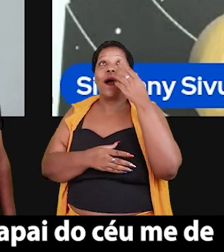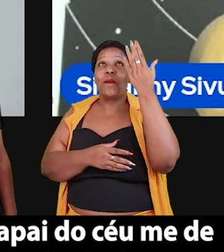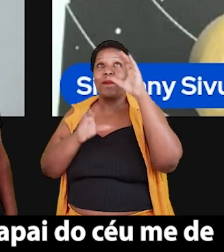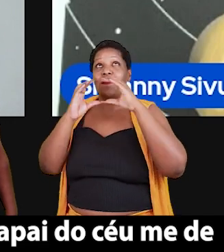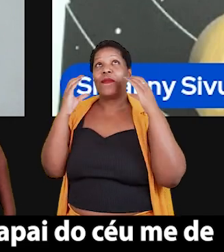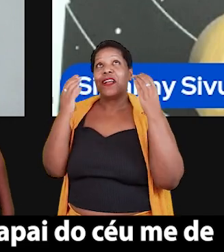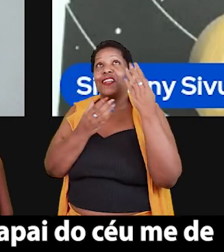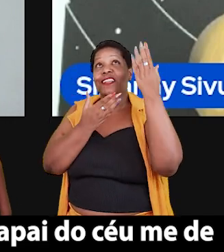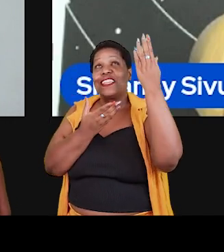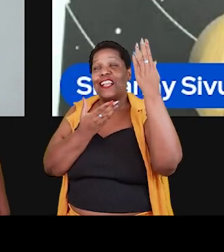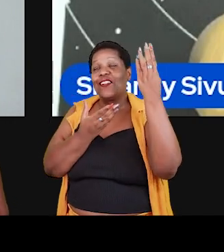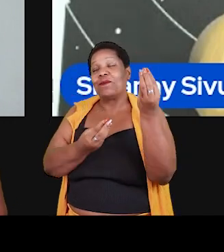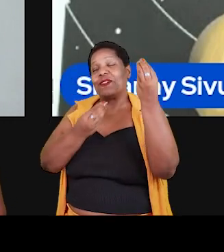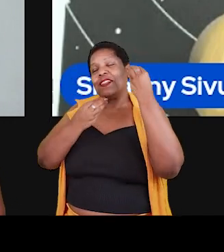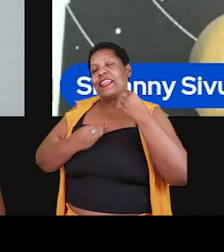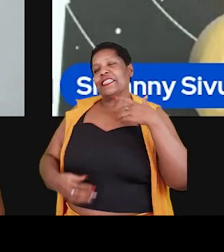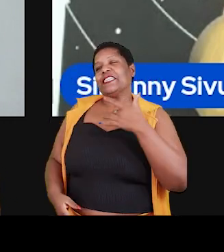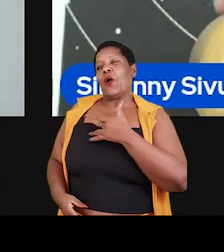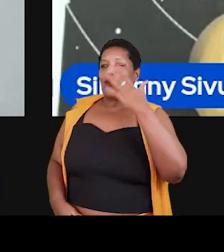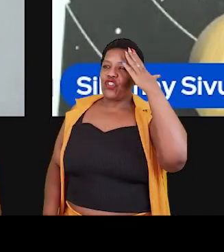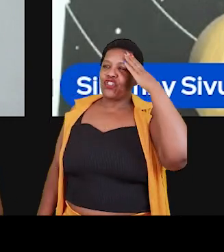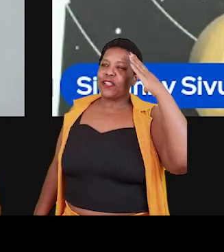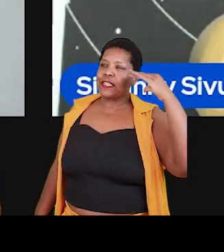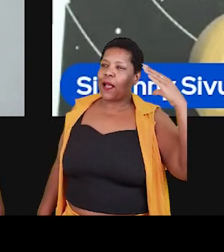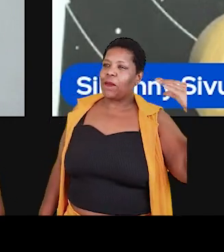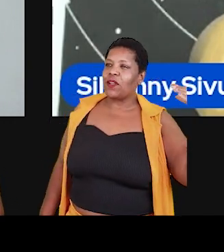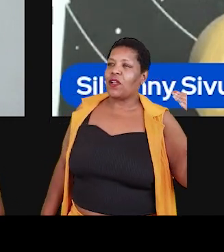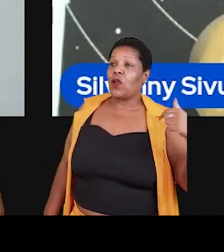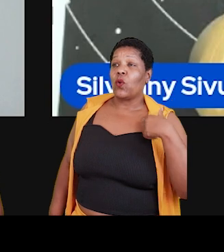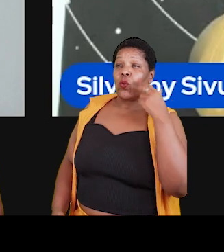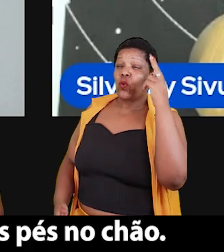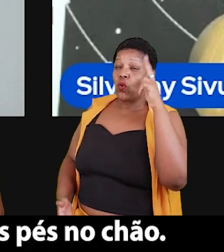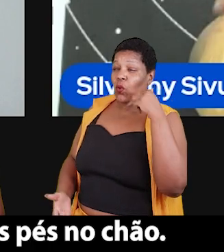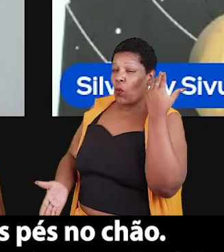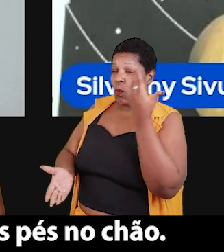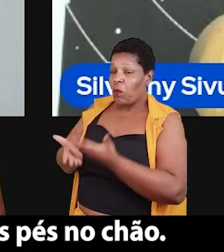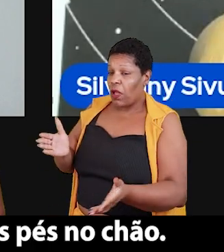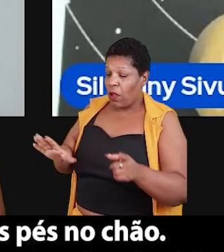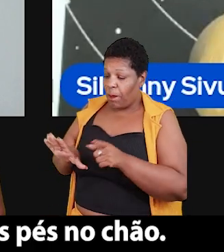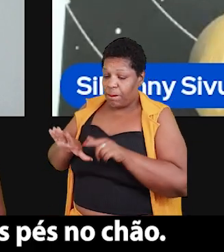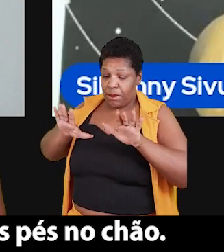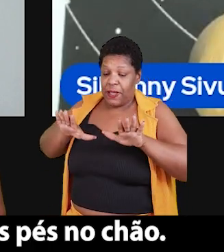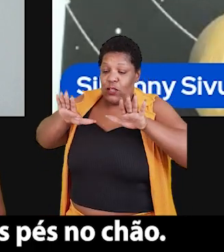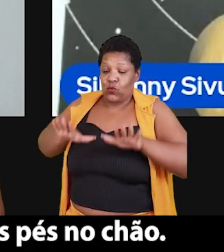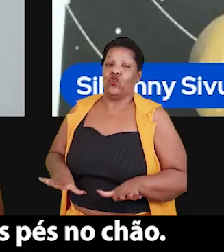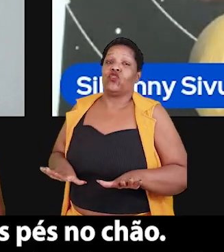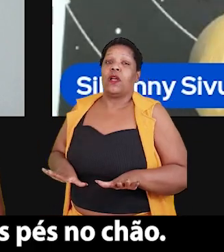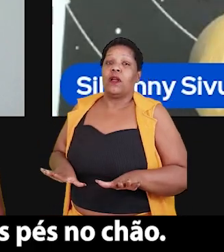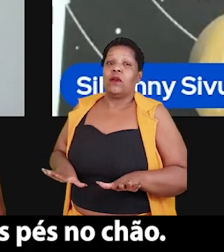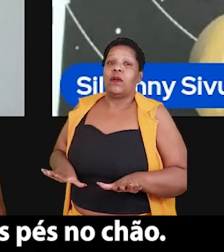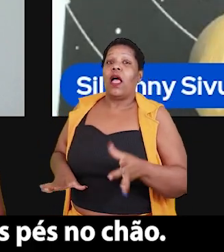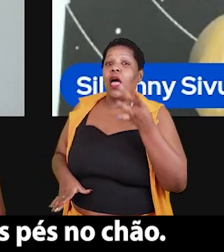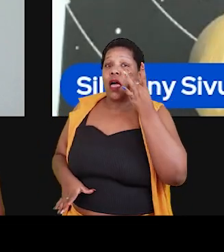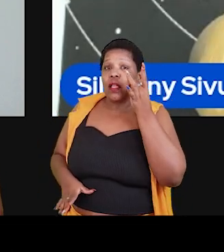saúde, sabedoria e que eu nunca perca os meus pés no chão. Que eu nunca